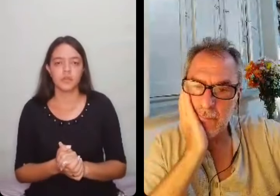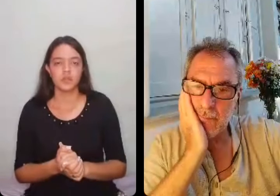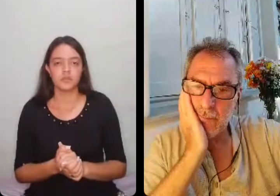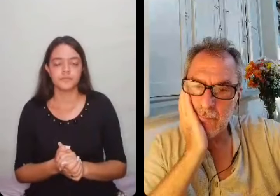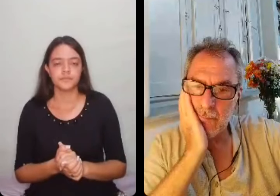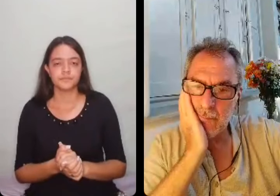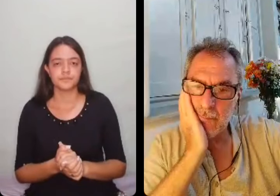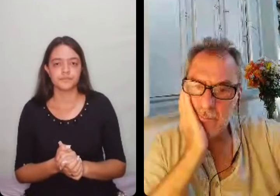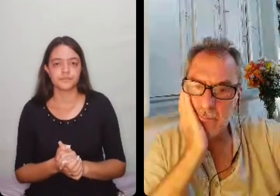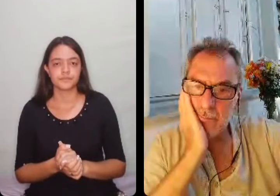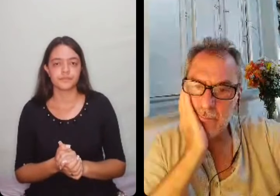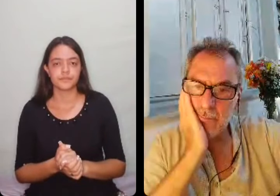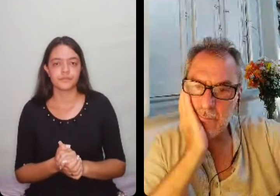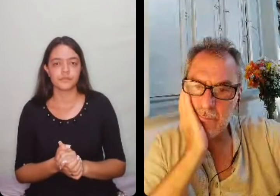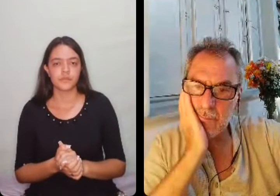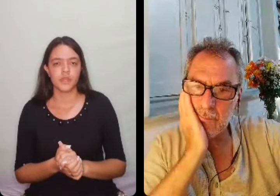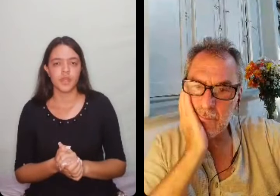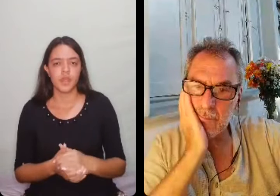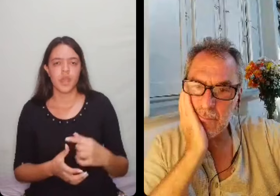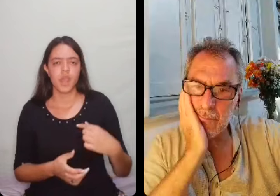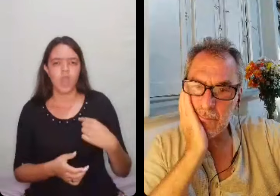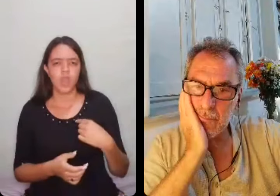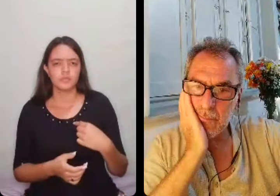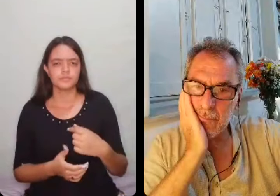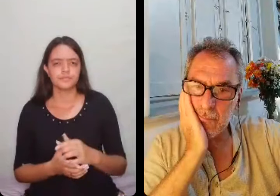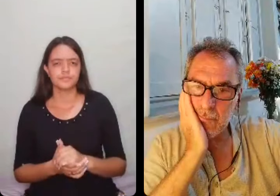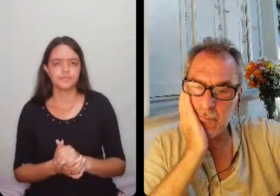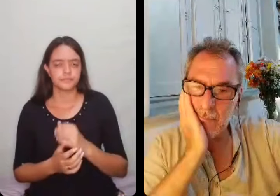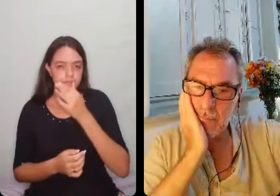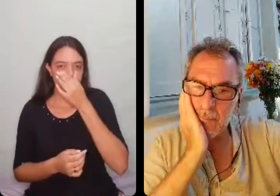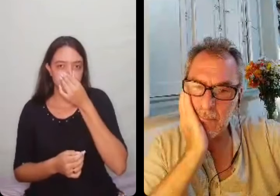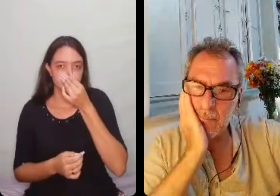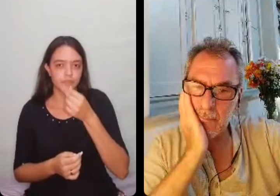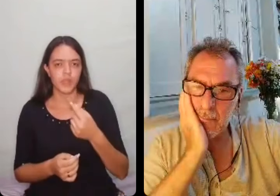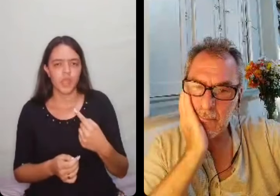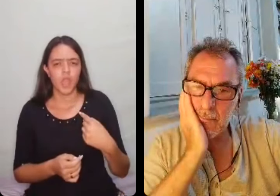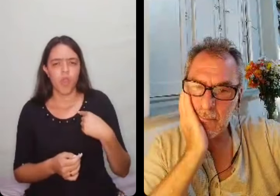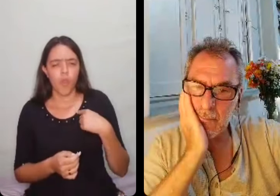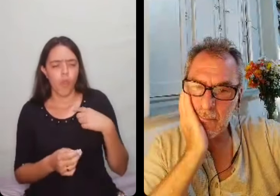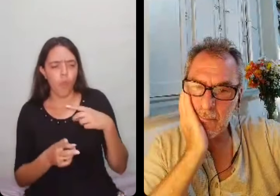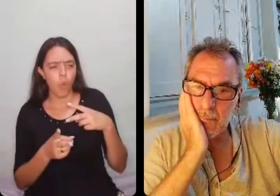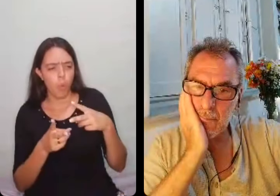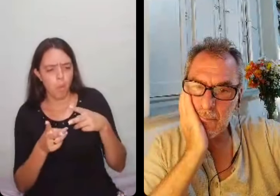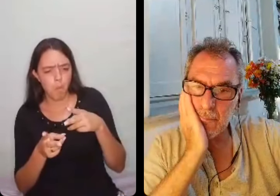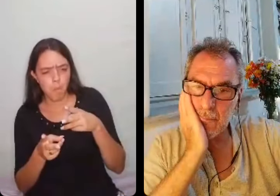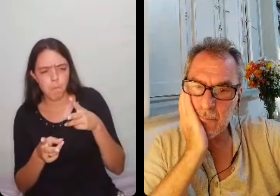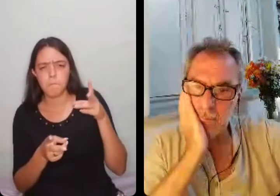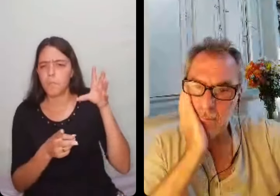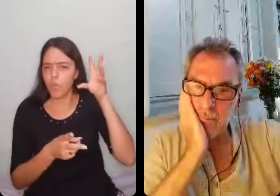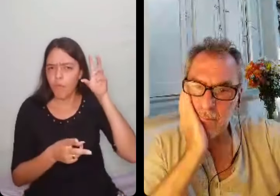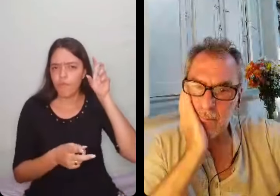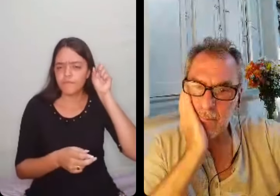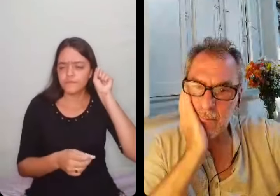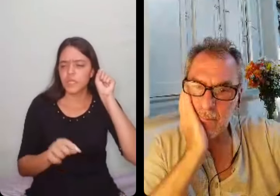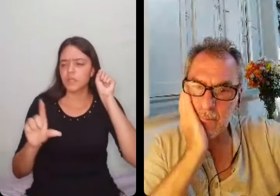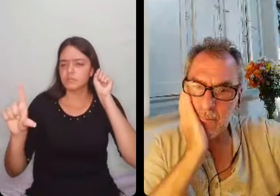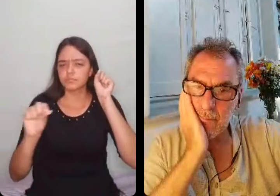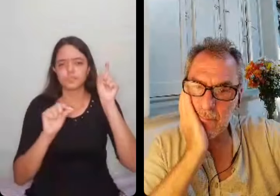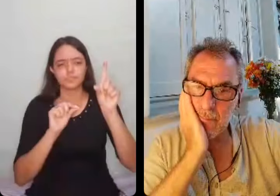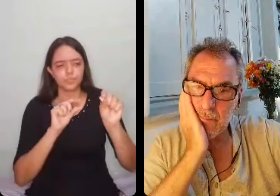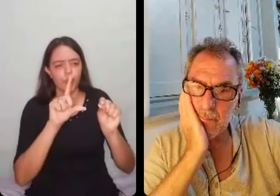Fui bastante sensibilizada e... Então, aí eu vou colhendo essa trilha, né? Eu vou colhendo algumas...